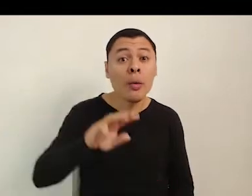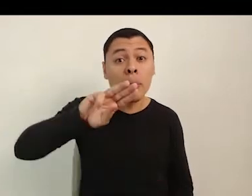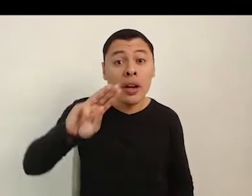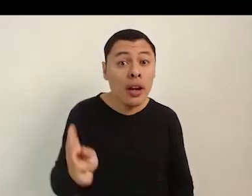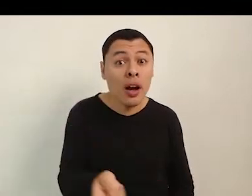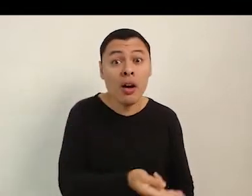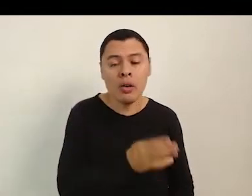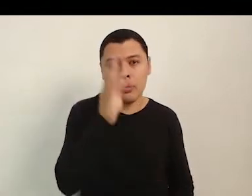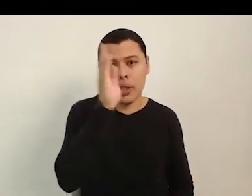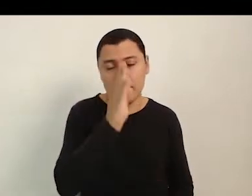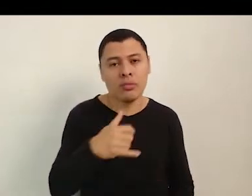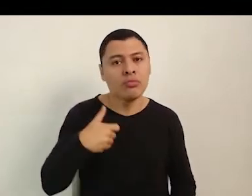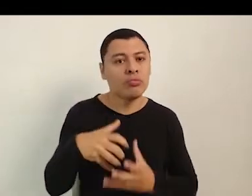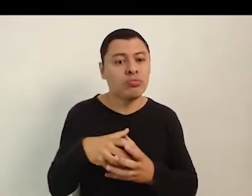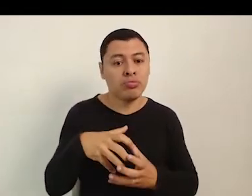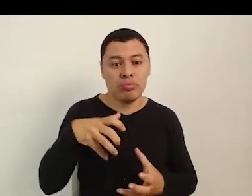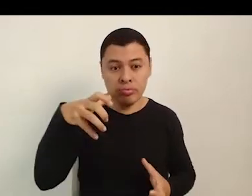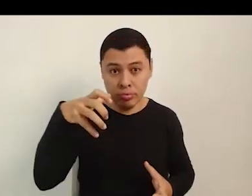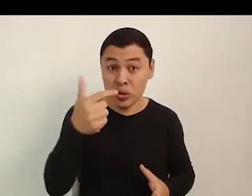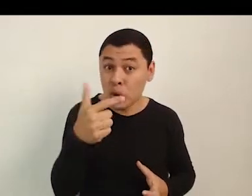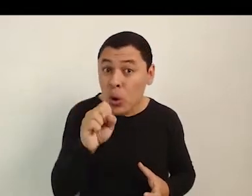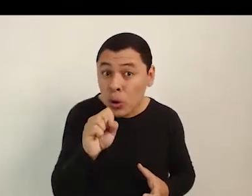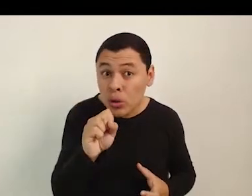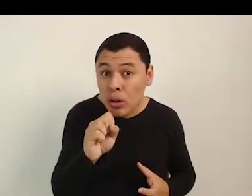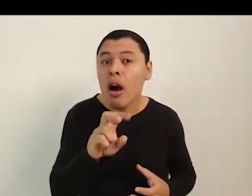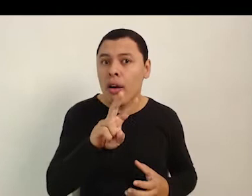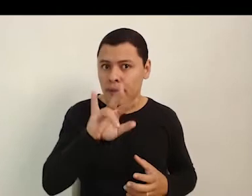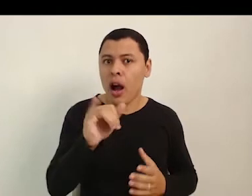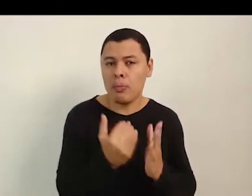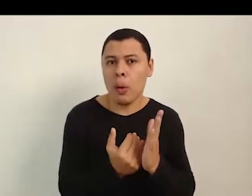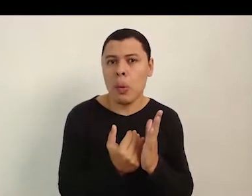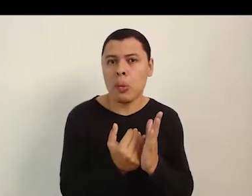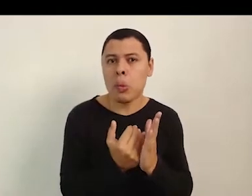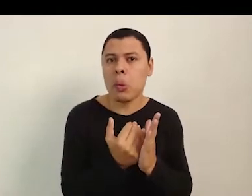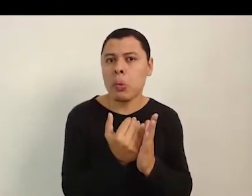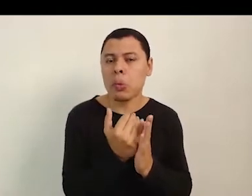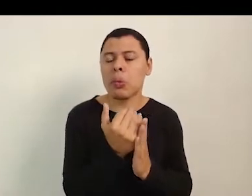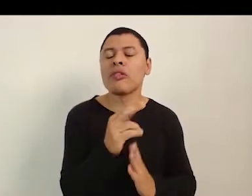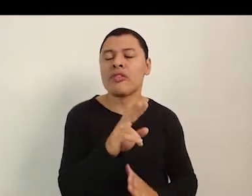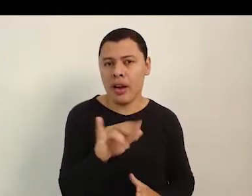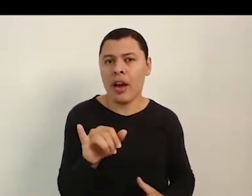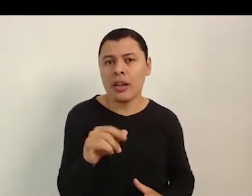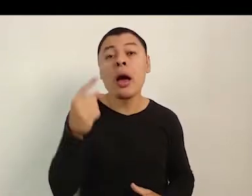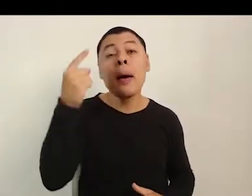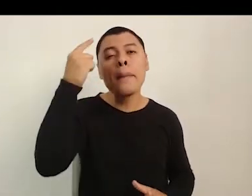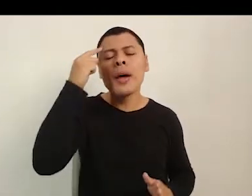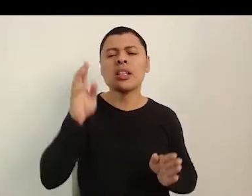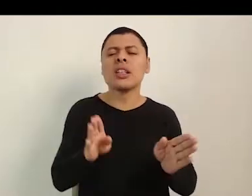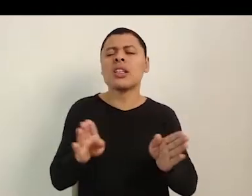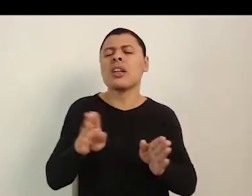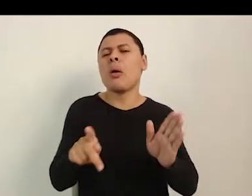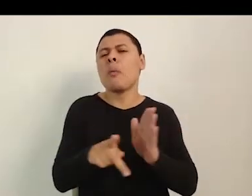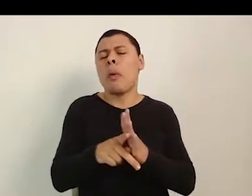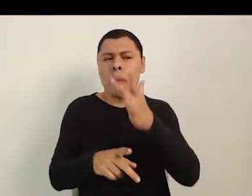isso vá aumentando nesses próximos anos, né? Então, quando a gente pensa que a acessibilidade é só para pessoas